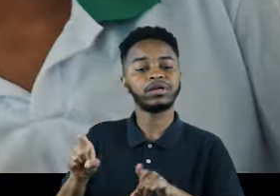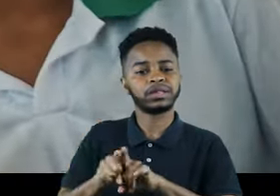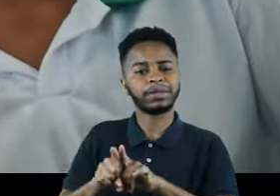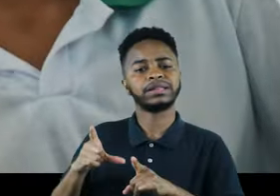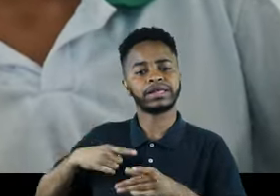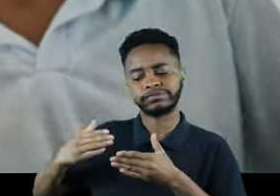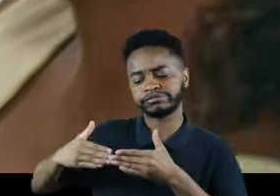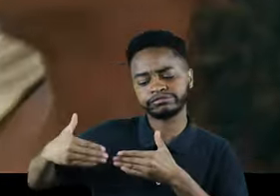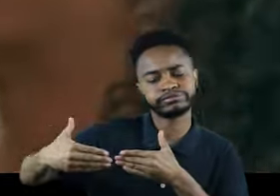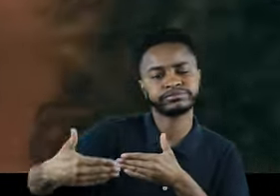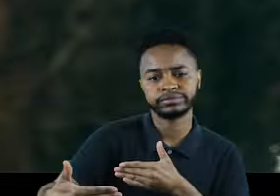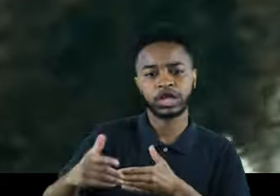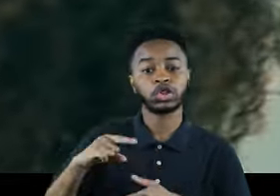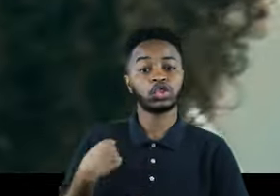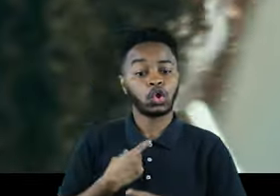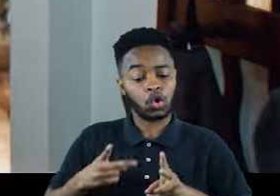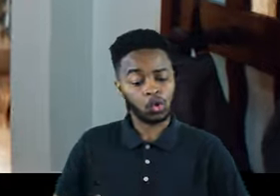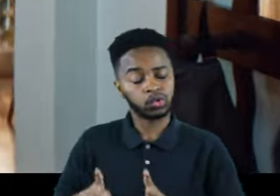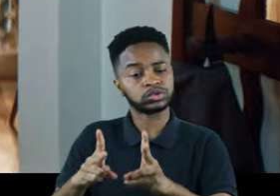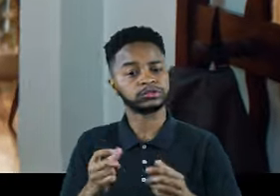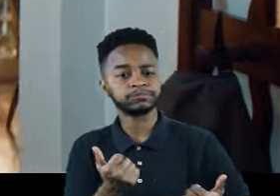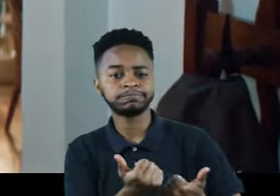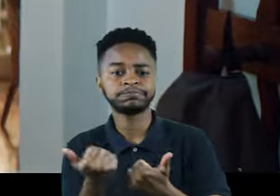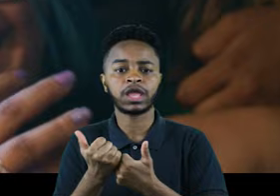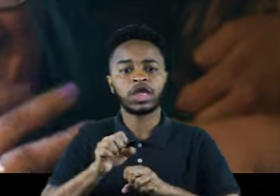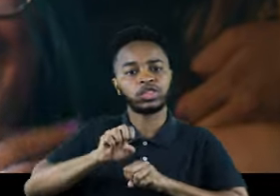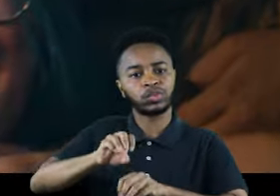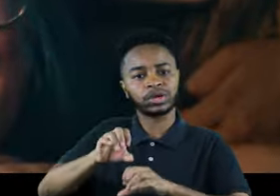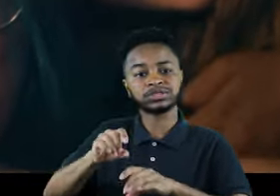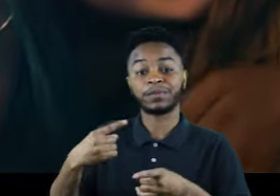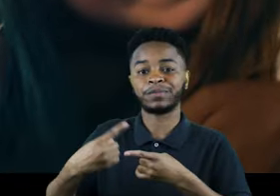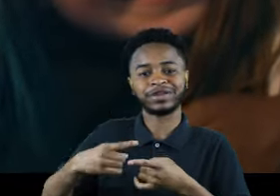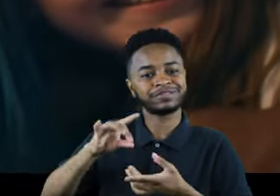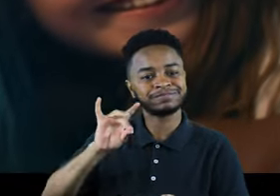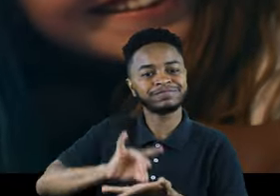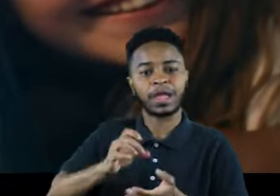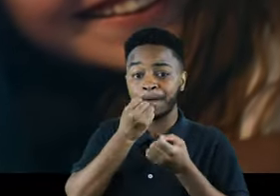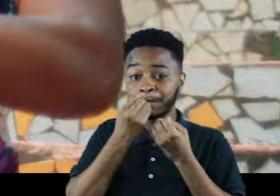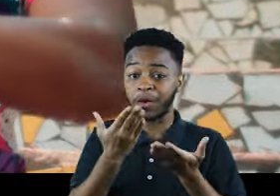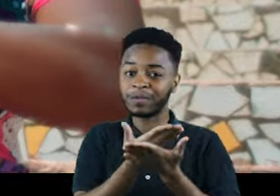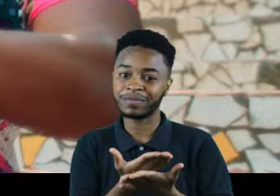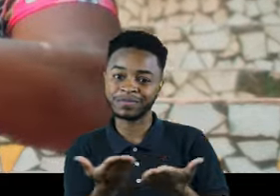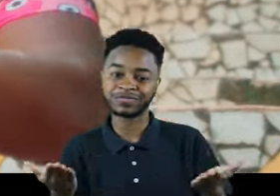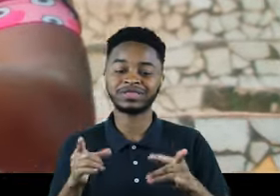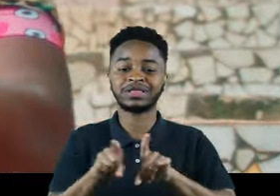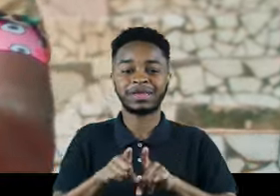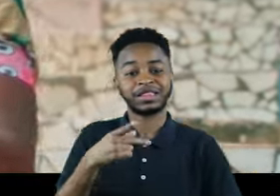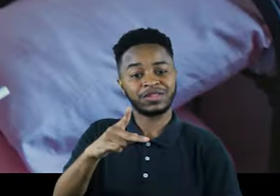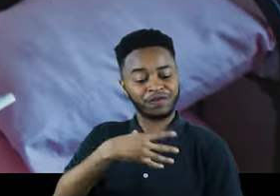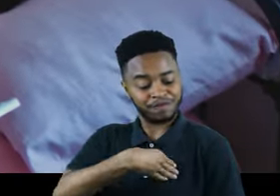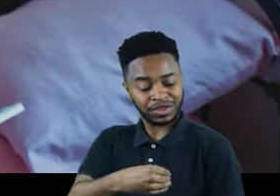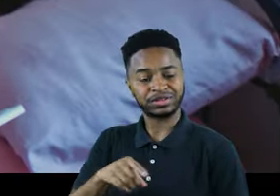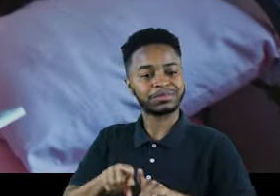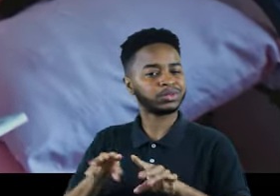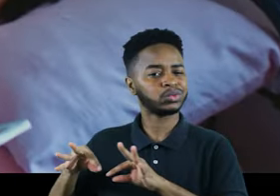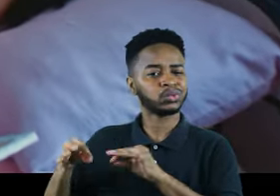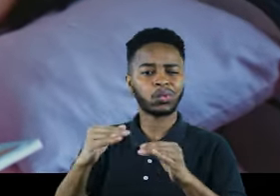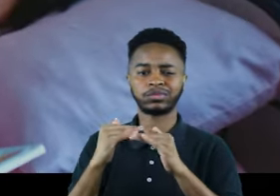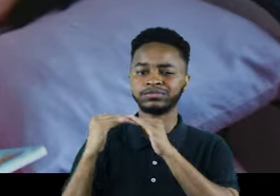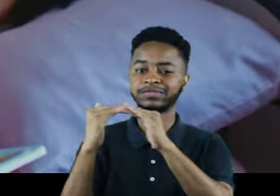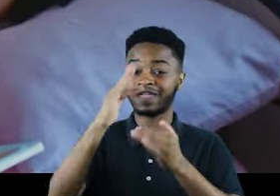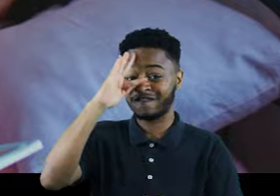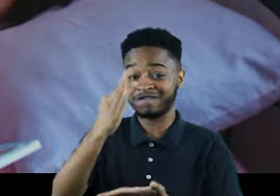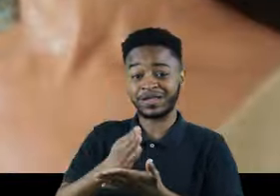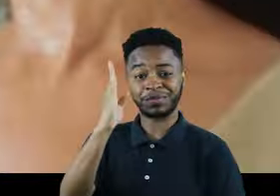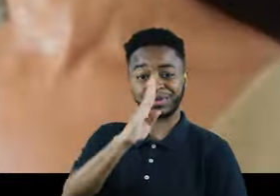institutos federais. E ainda tem muito a fazer. Vamos seguir fortalecendo a educação, porque isso é bom para você, para os nossos filhos.